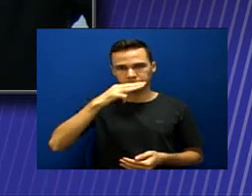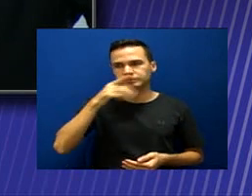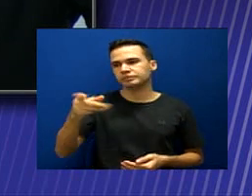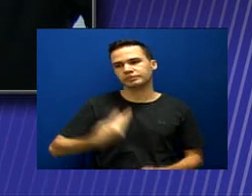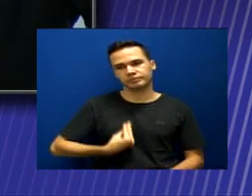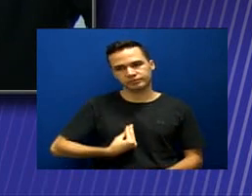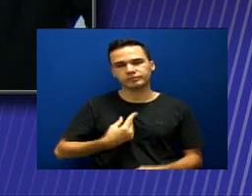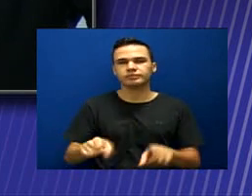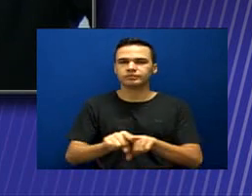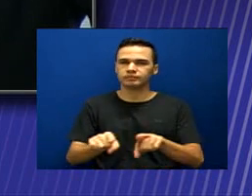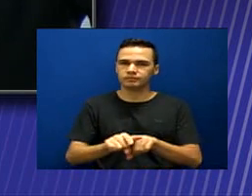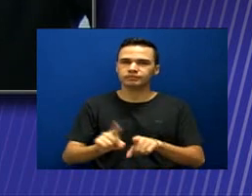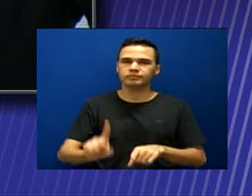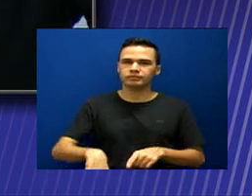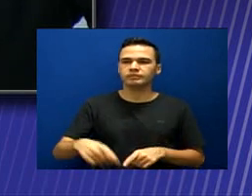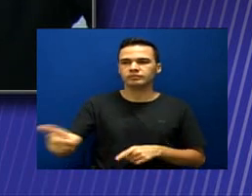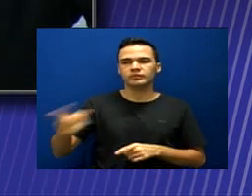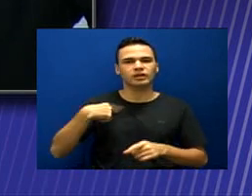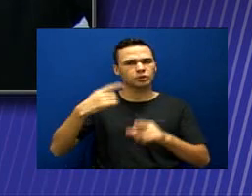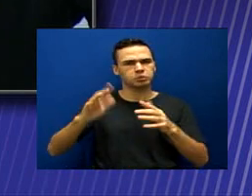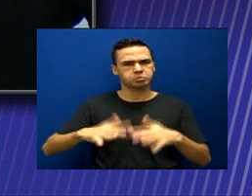lá.